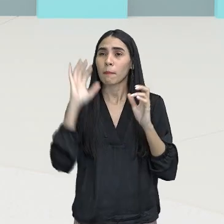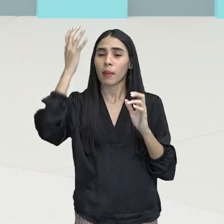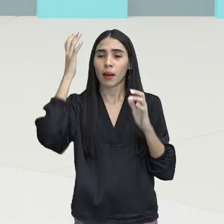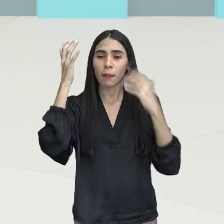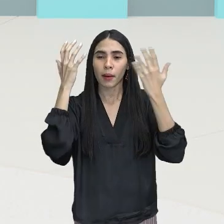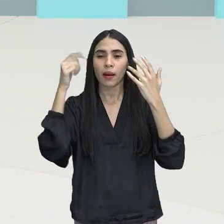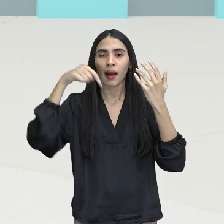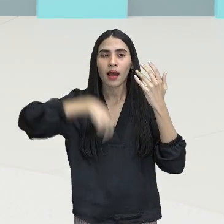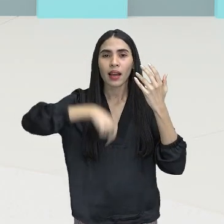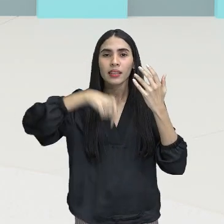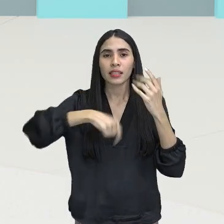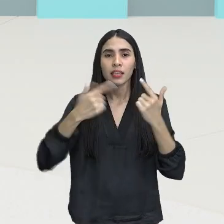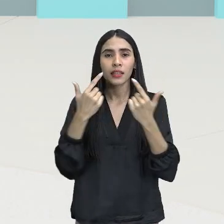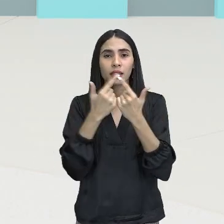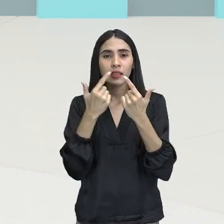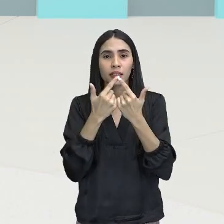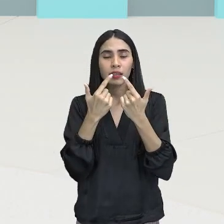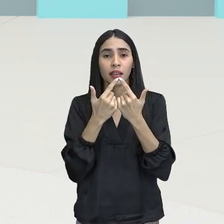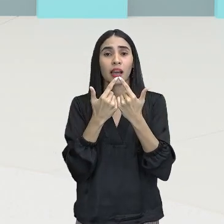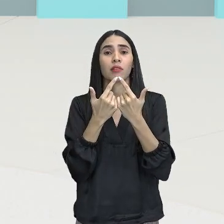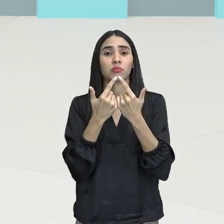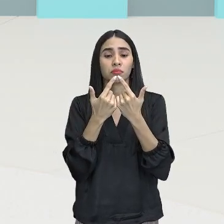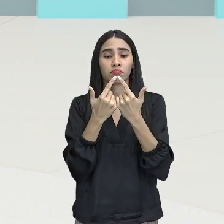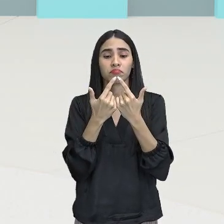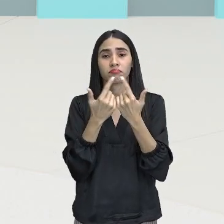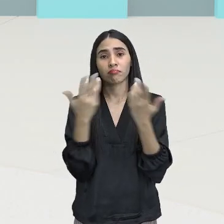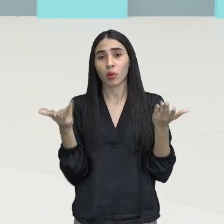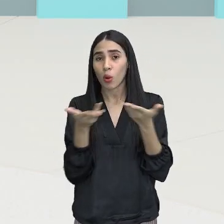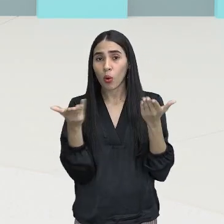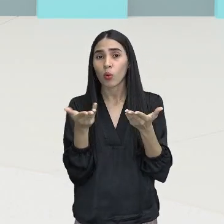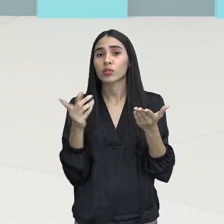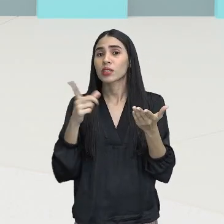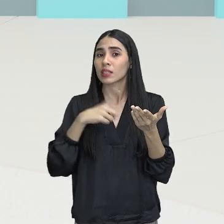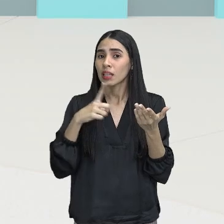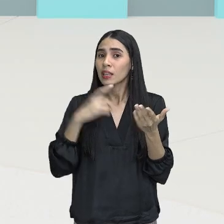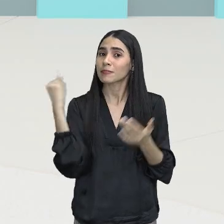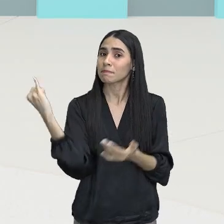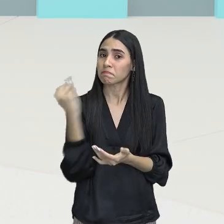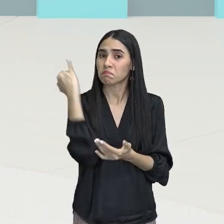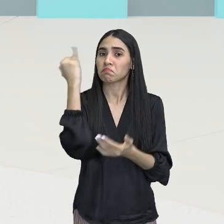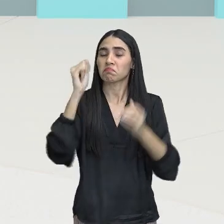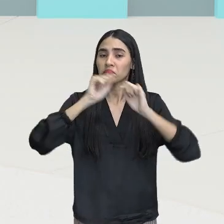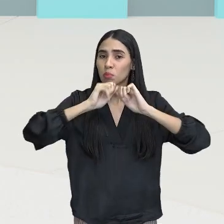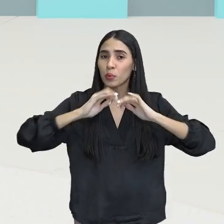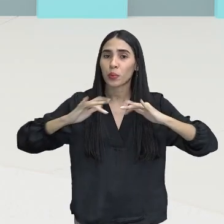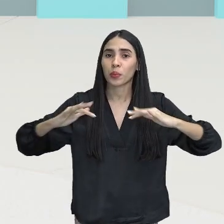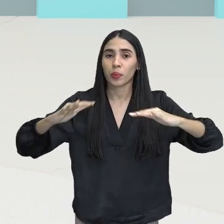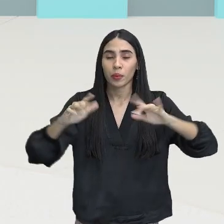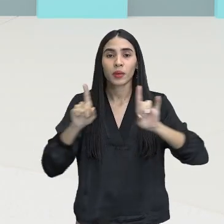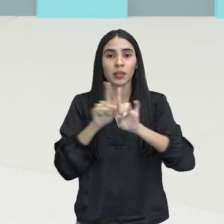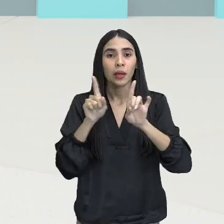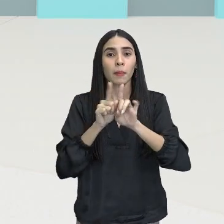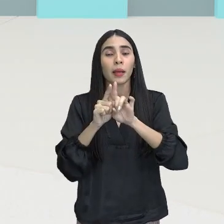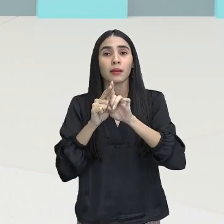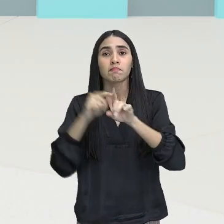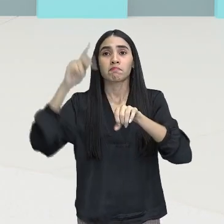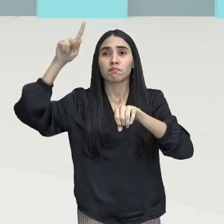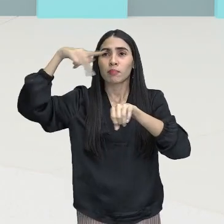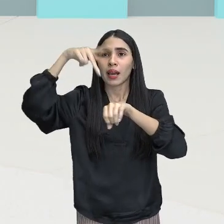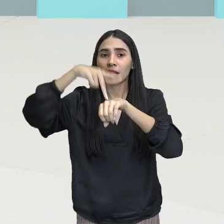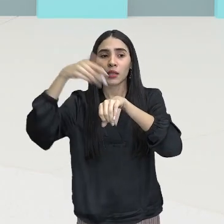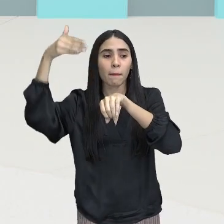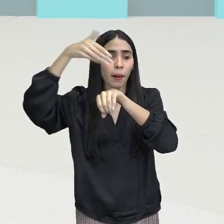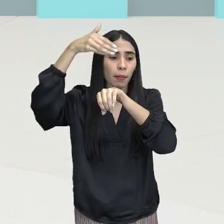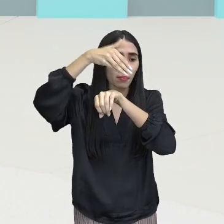no nosso teatro local, no Teatro Amazonas, hoje ganhou uma grande proporção também, recebe pessoas de vários